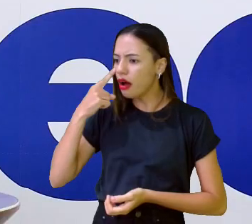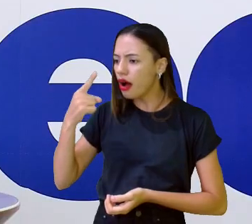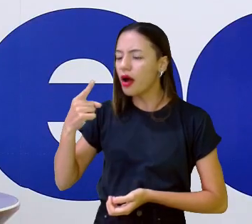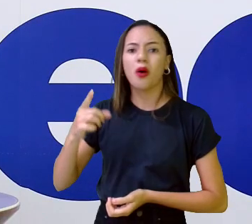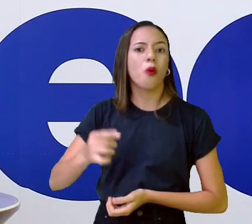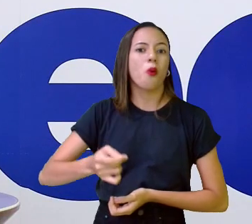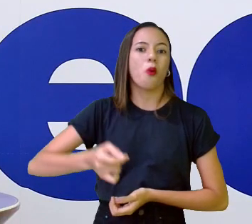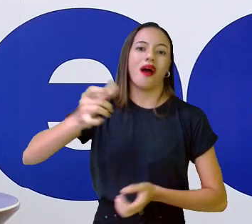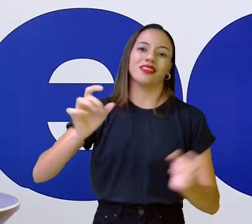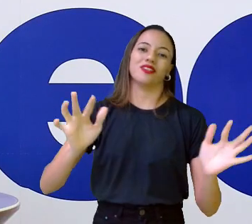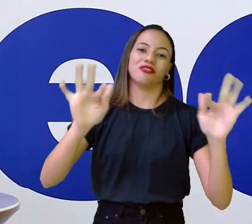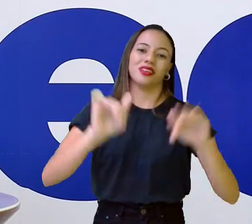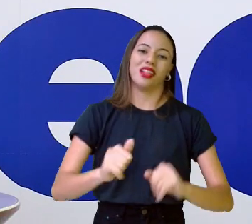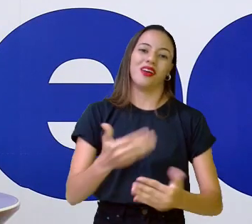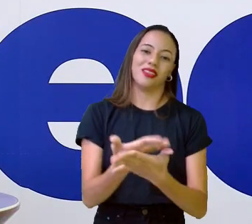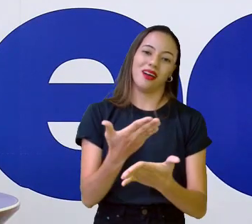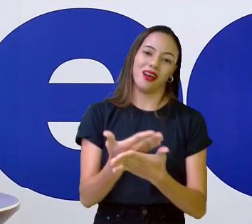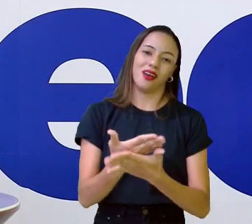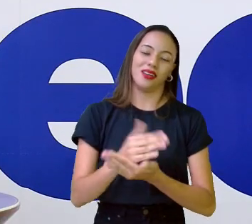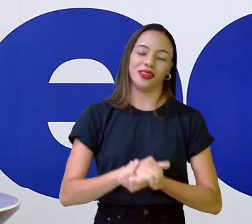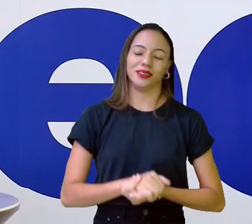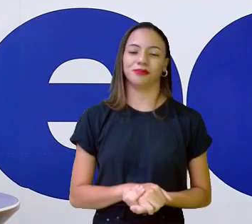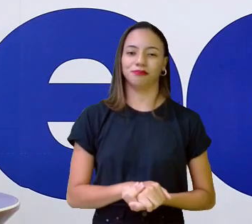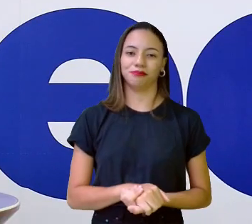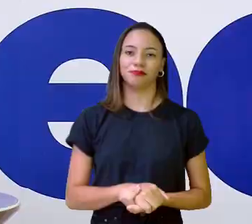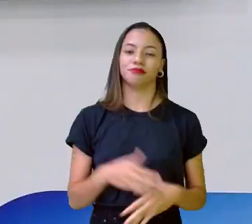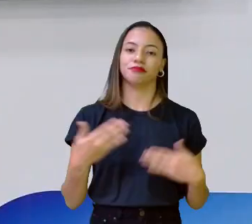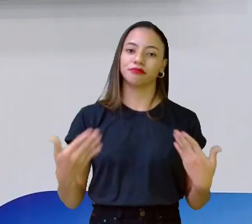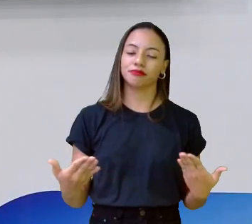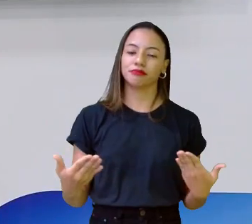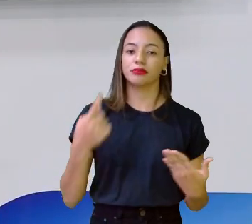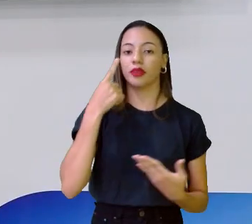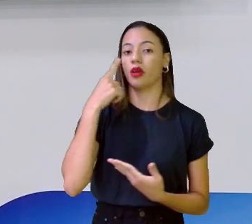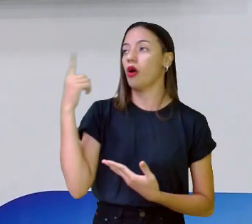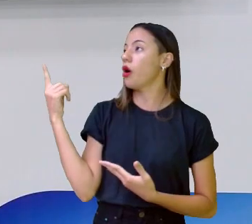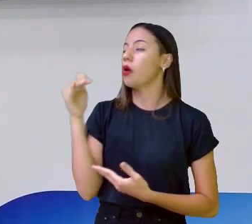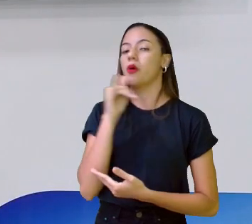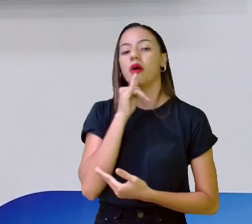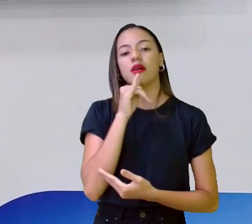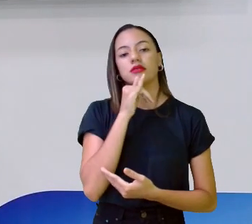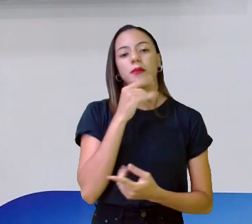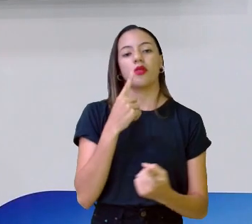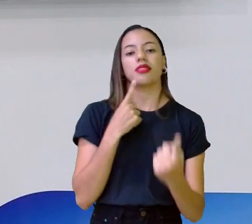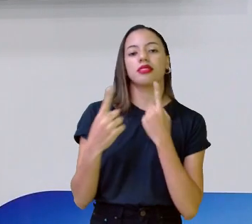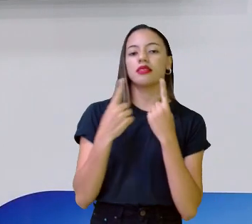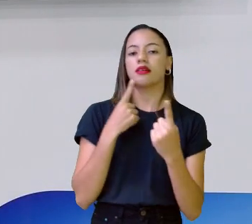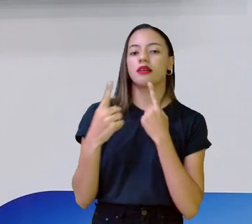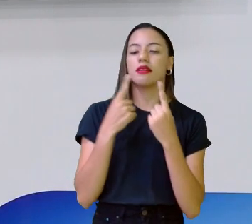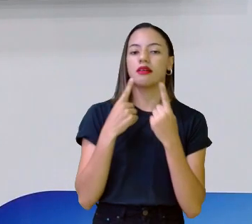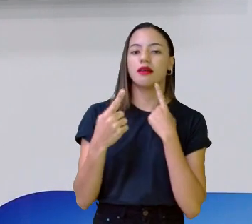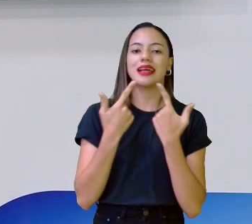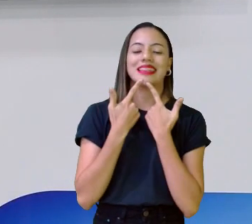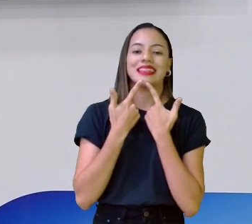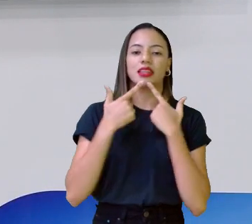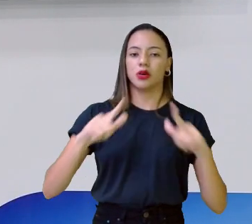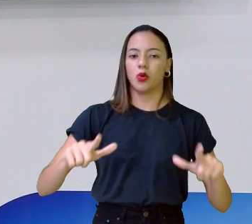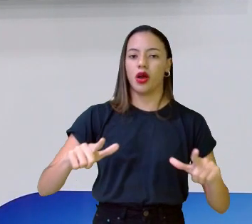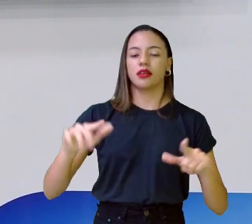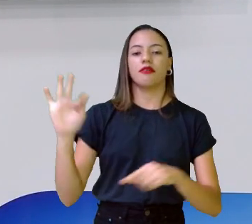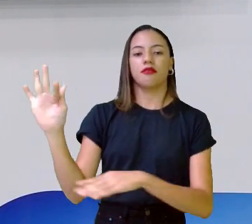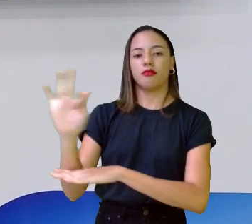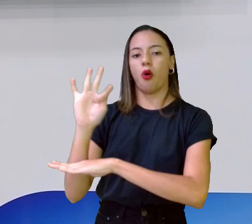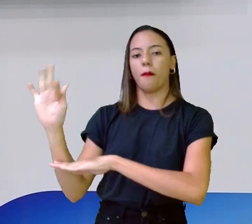aula. Então, está chegando já ao final. Então, nós temos aqui um exemplo de um diálogo que é uma linguagem formal, né? Usando a